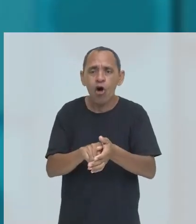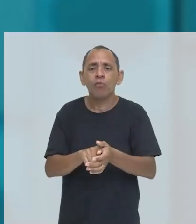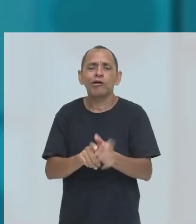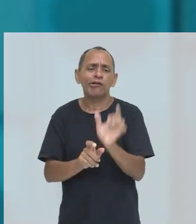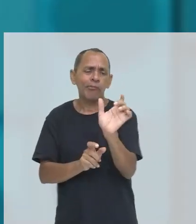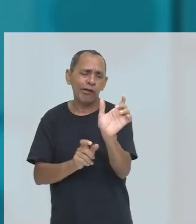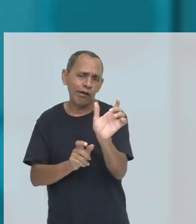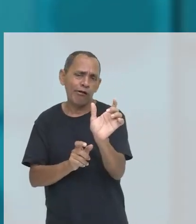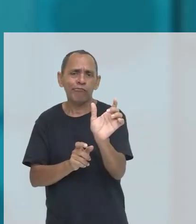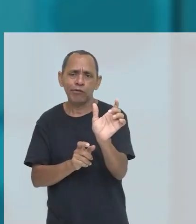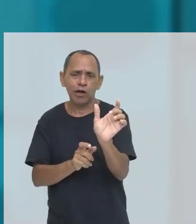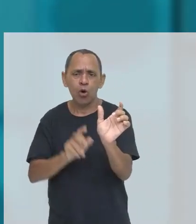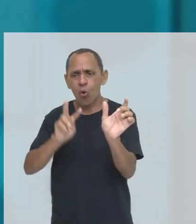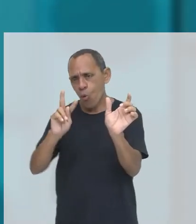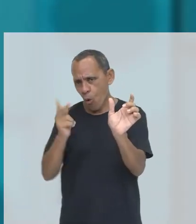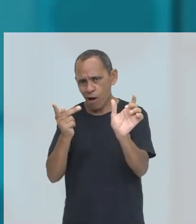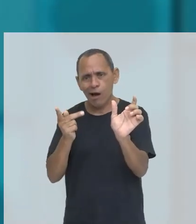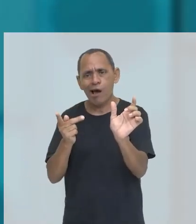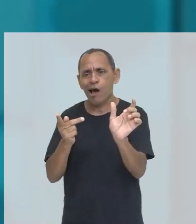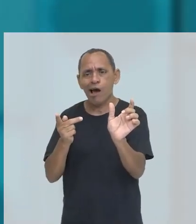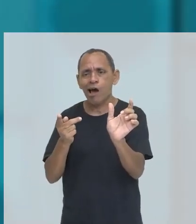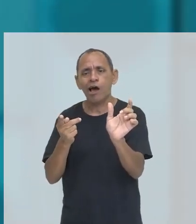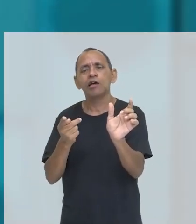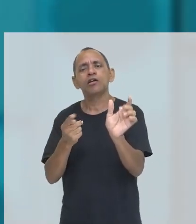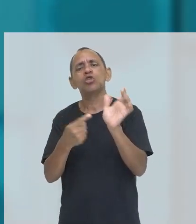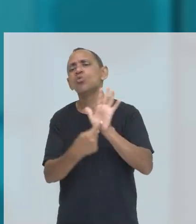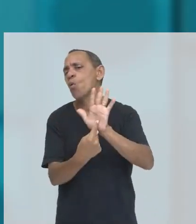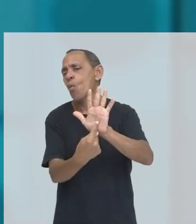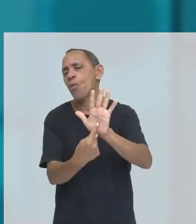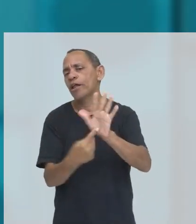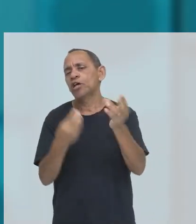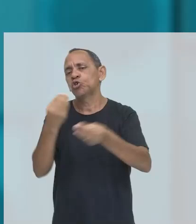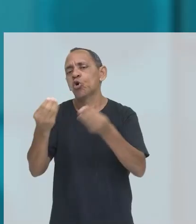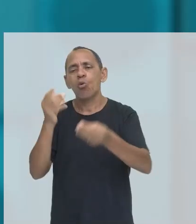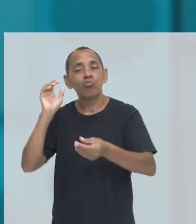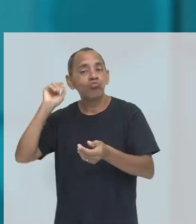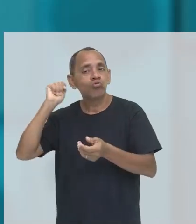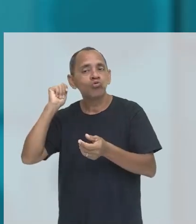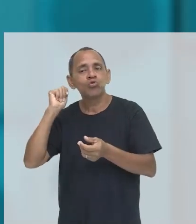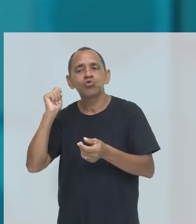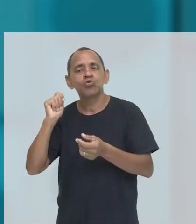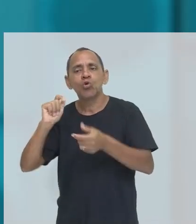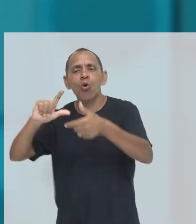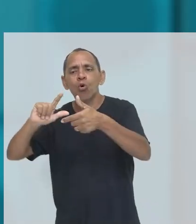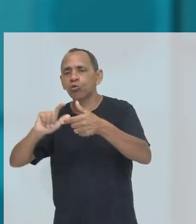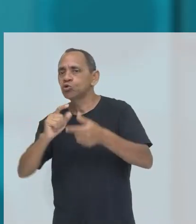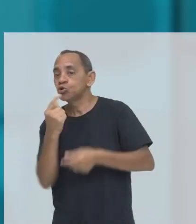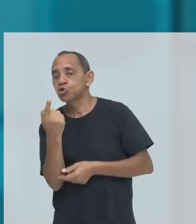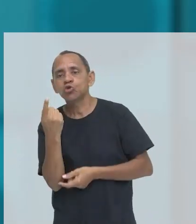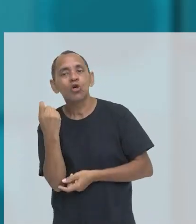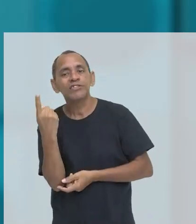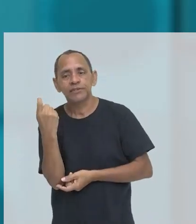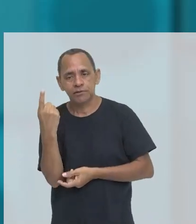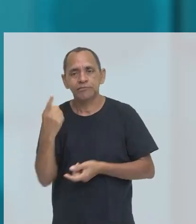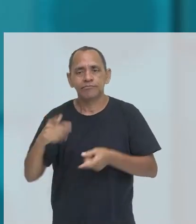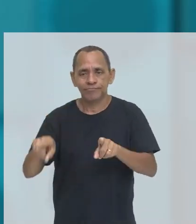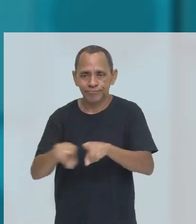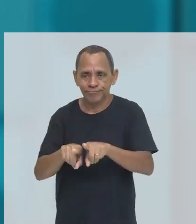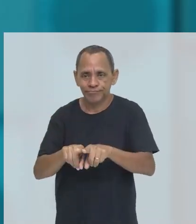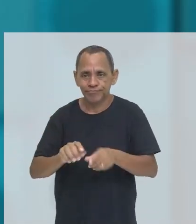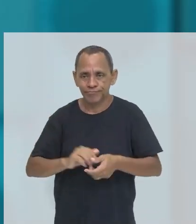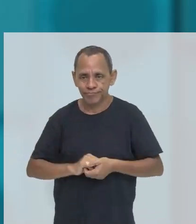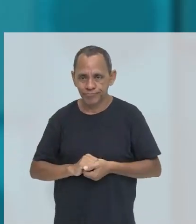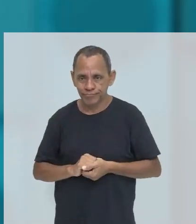não aparece como som isolado, certo? O som do H ele não aparece. Ele vai formar, junto com outras letras, um som